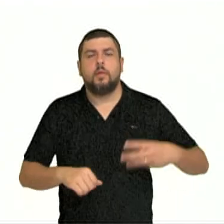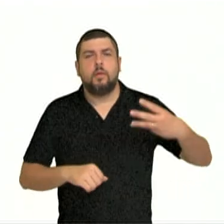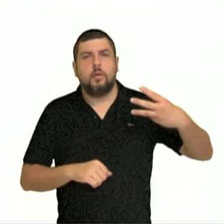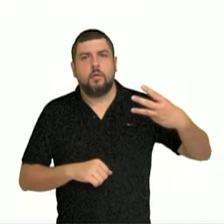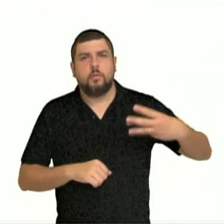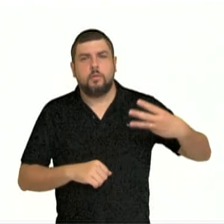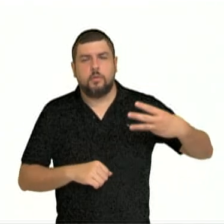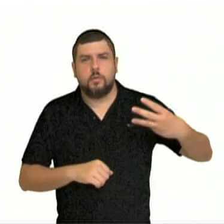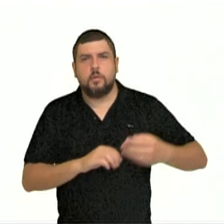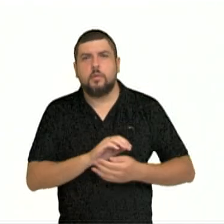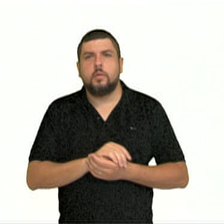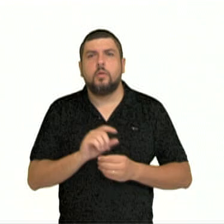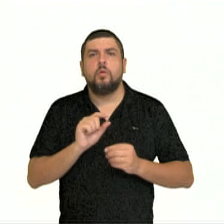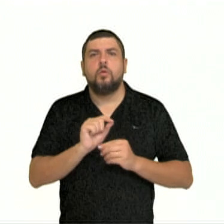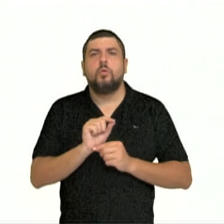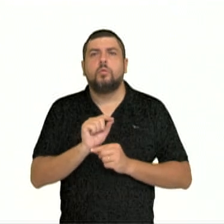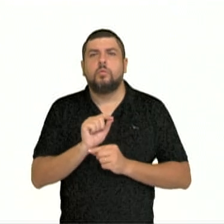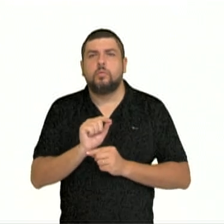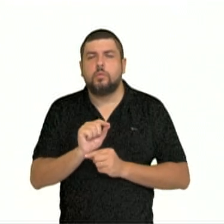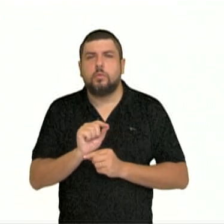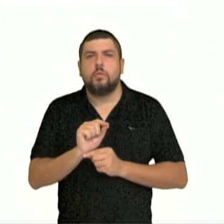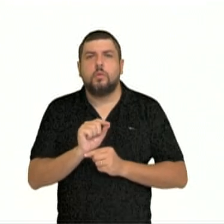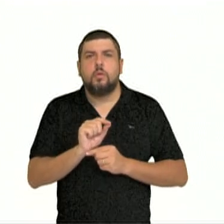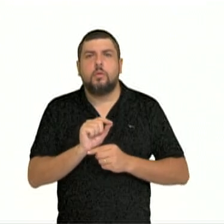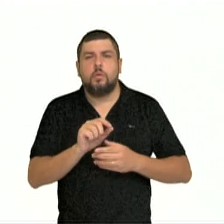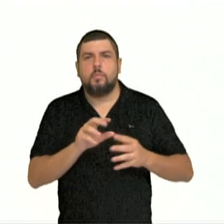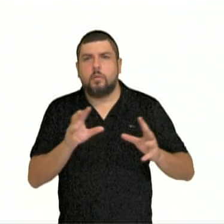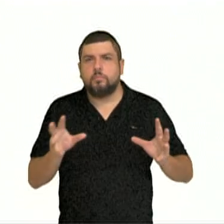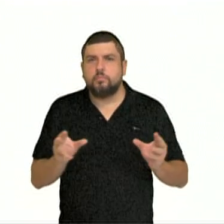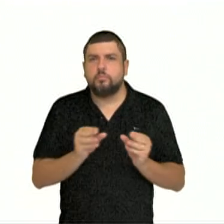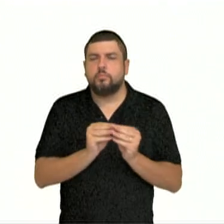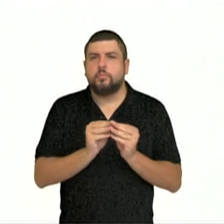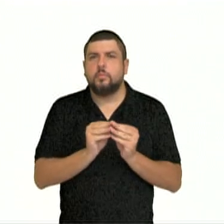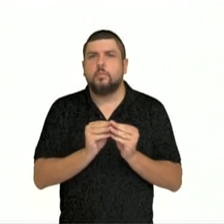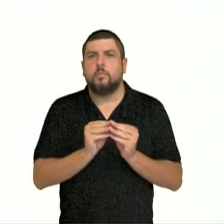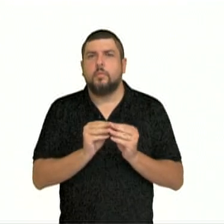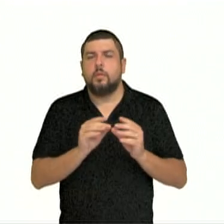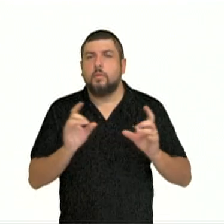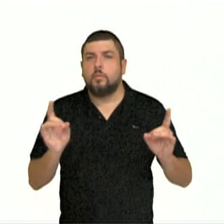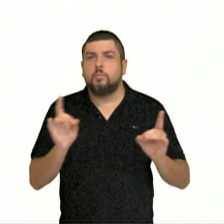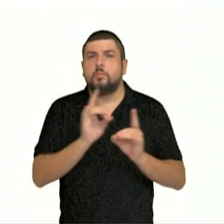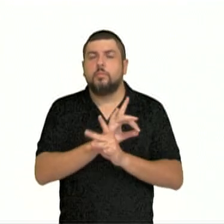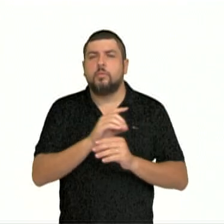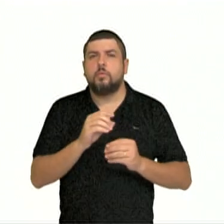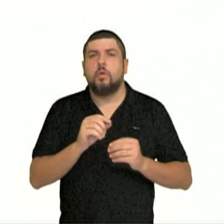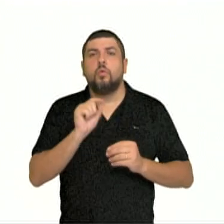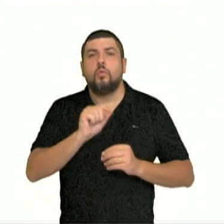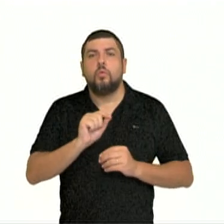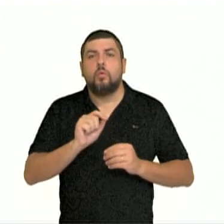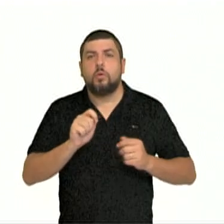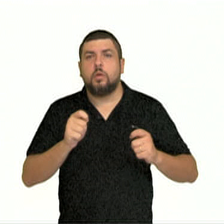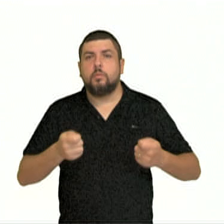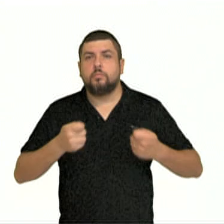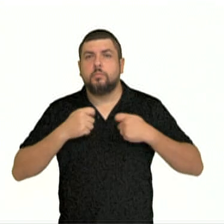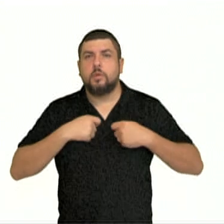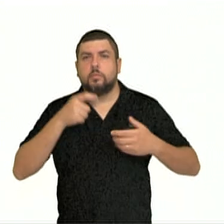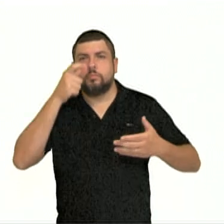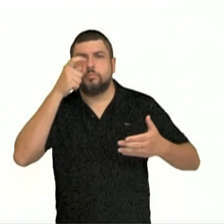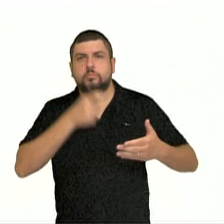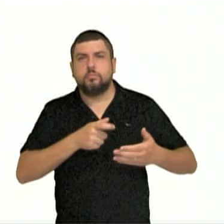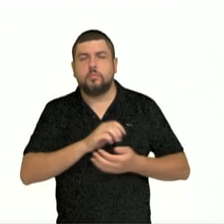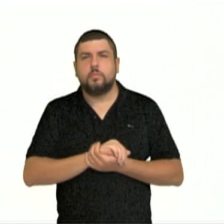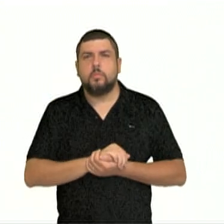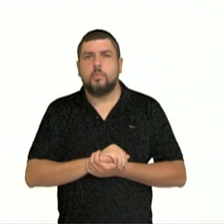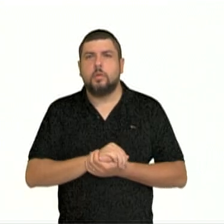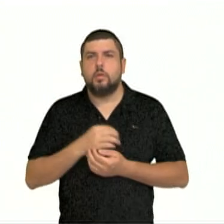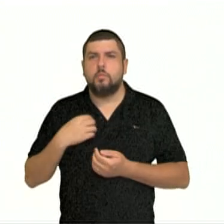vai reforçar com os dados do fechamento, que chame a atenção. Então, trazer algo peculiar